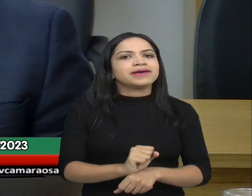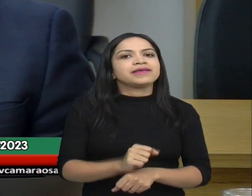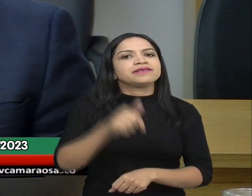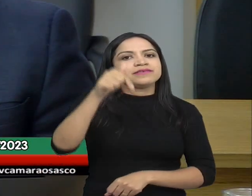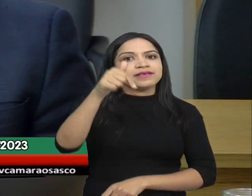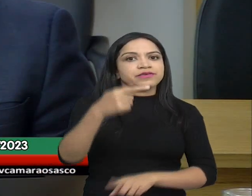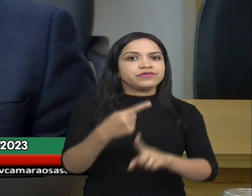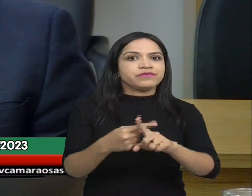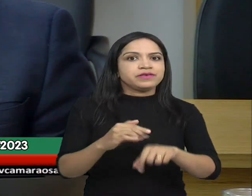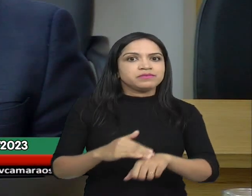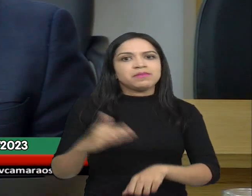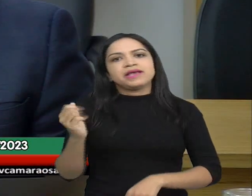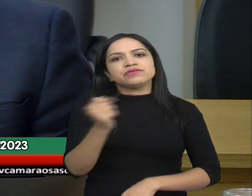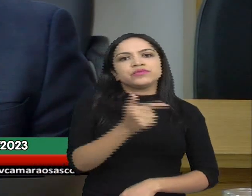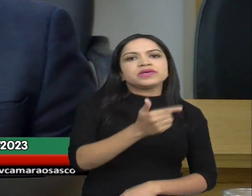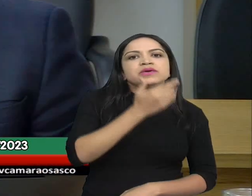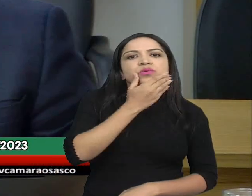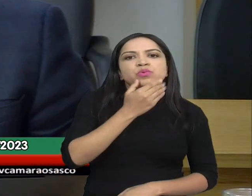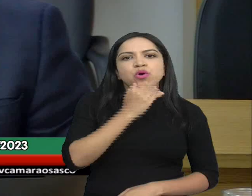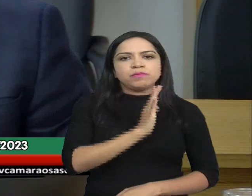a mulherada,